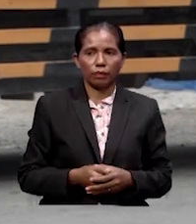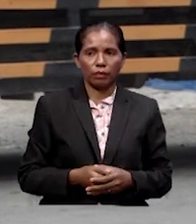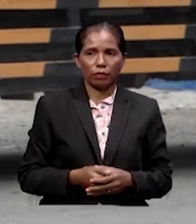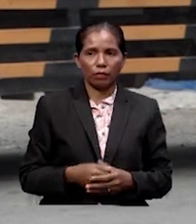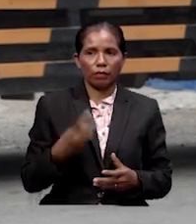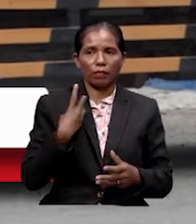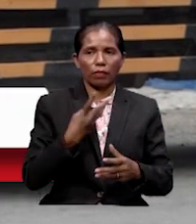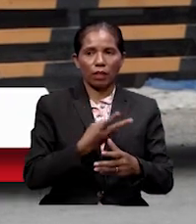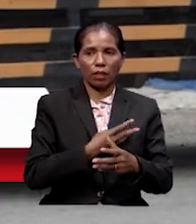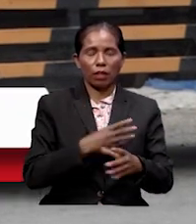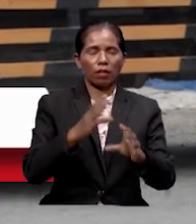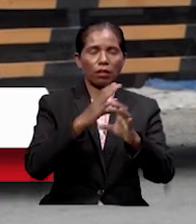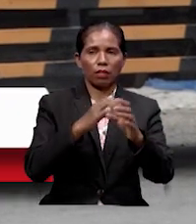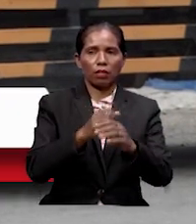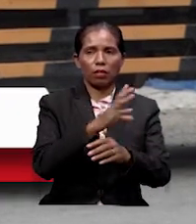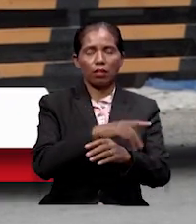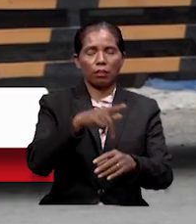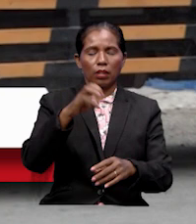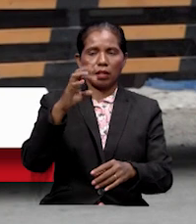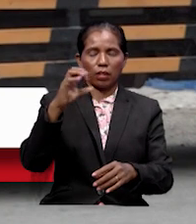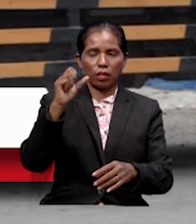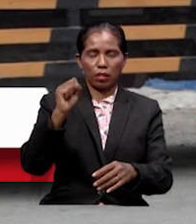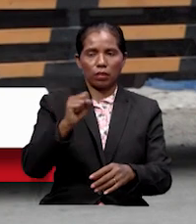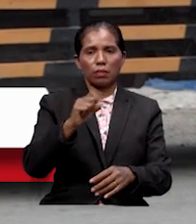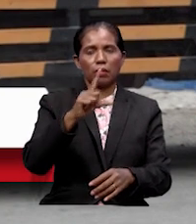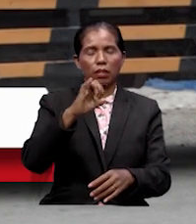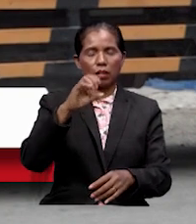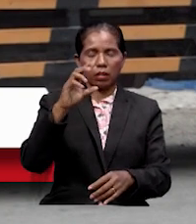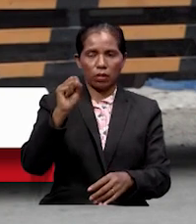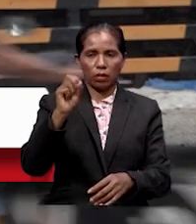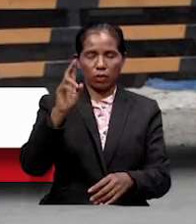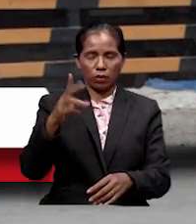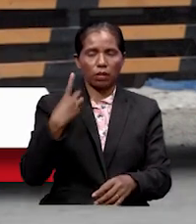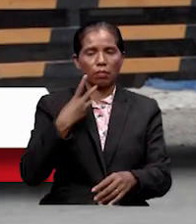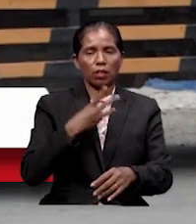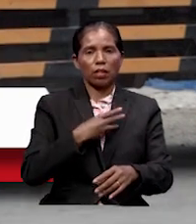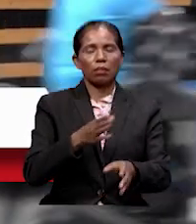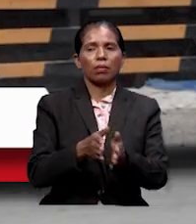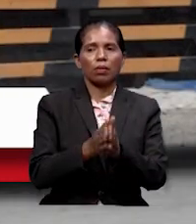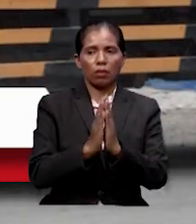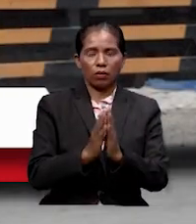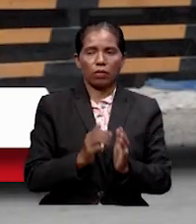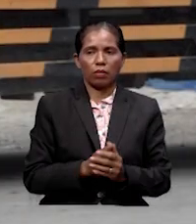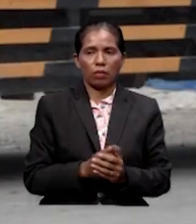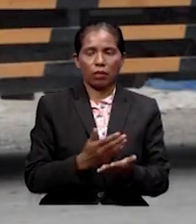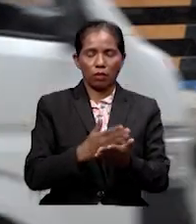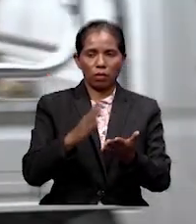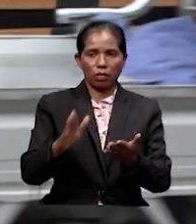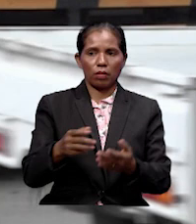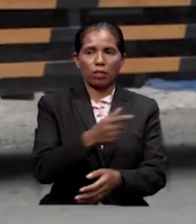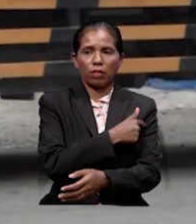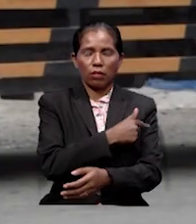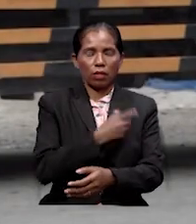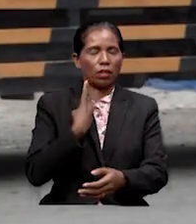Sim, criativos Langanan, Perissós, Lissu. Nel langana hoto. Agora se minum manis sirem folis saya ita falo